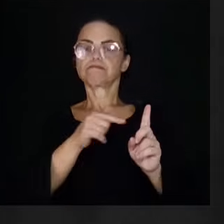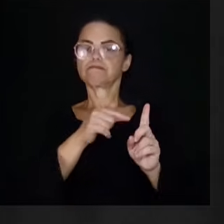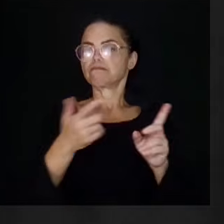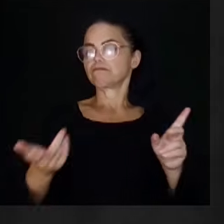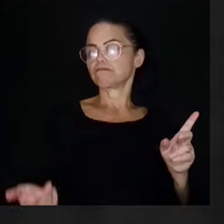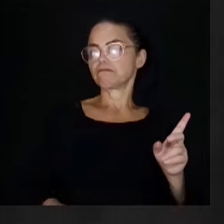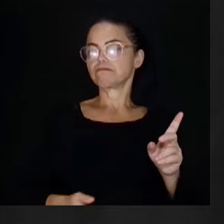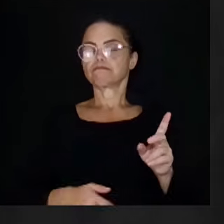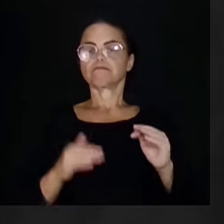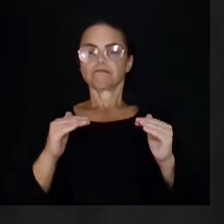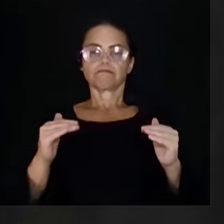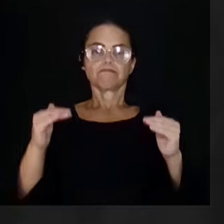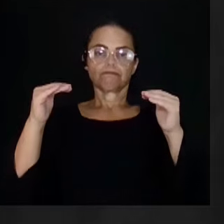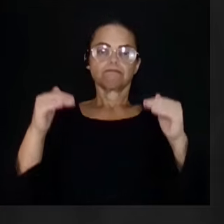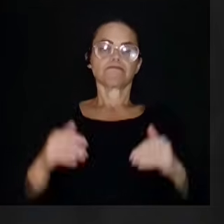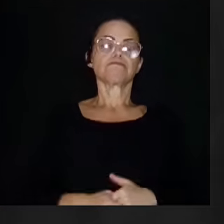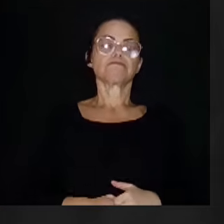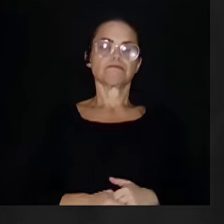pela nossa